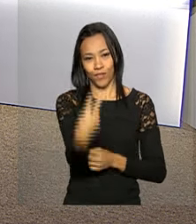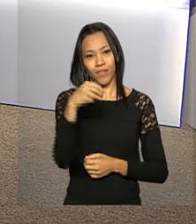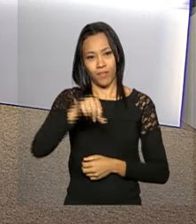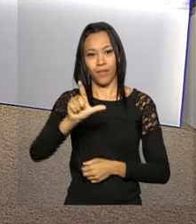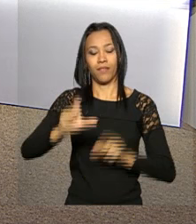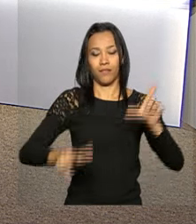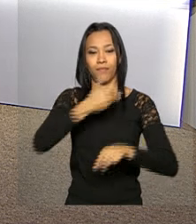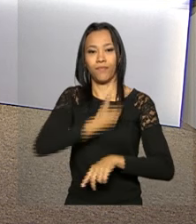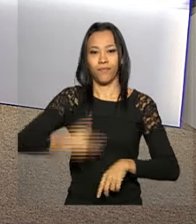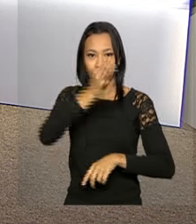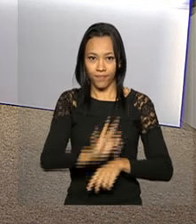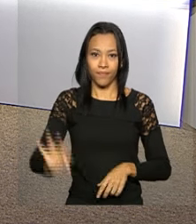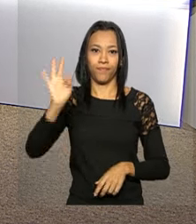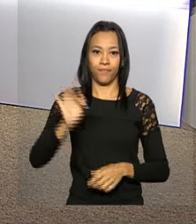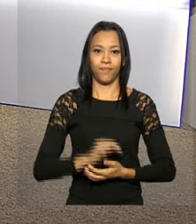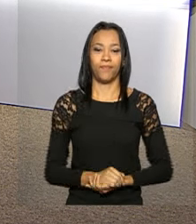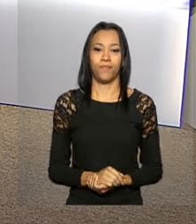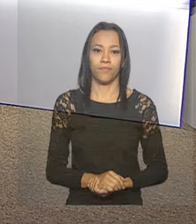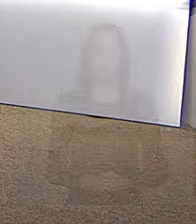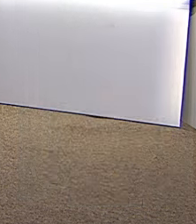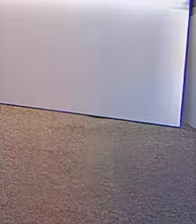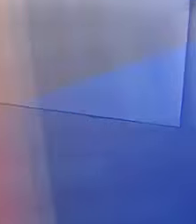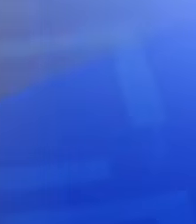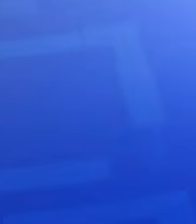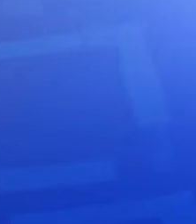a gente. NBR, a TV do governo federal.